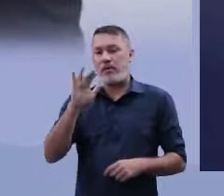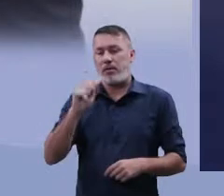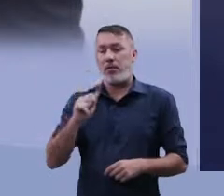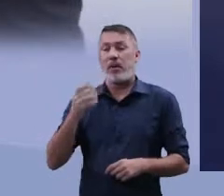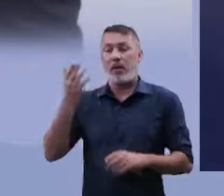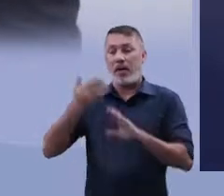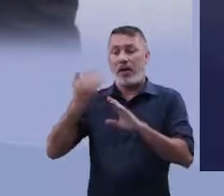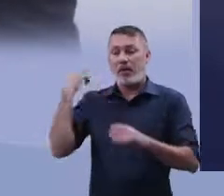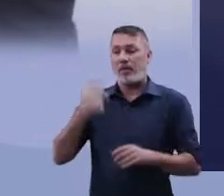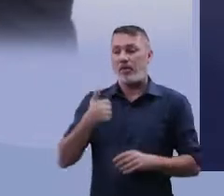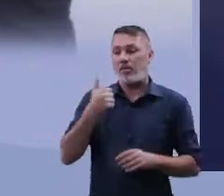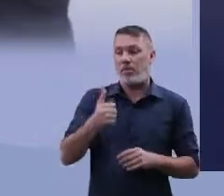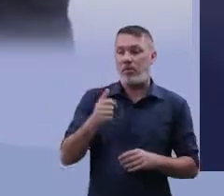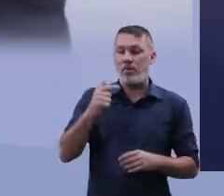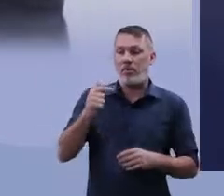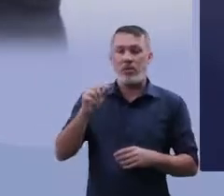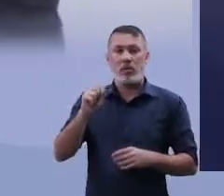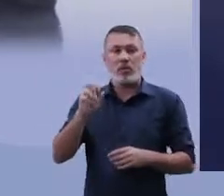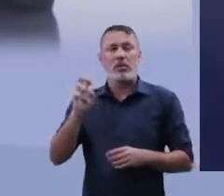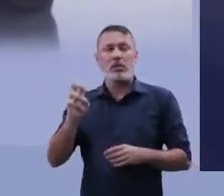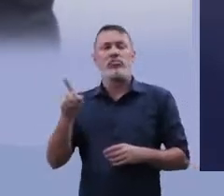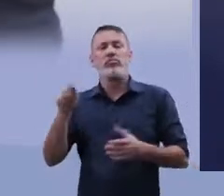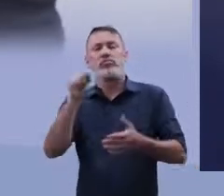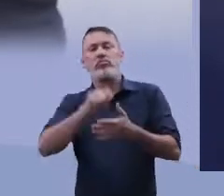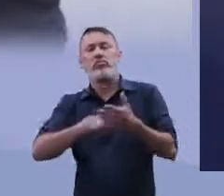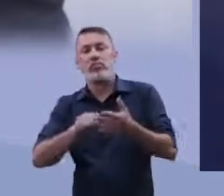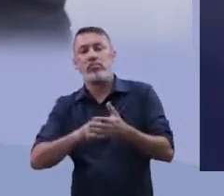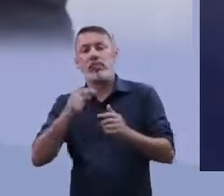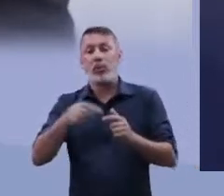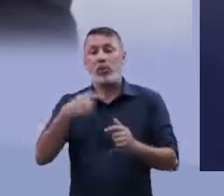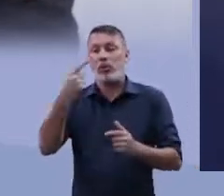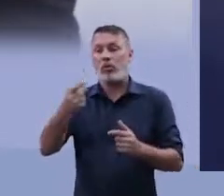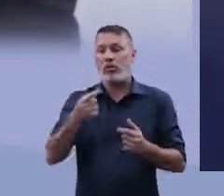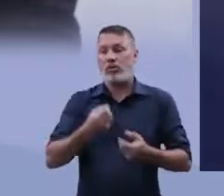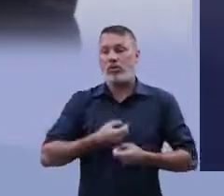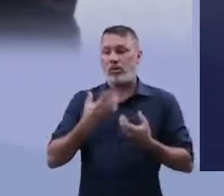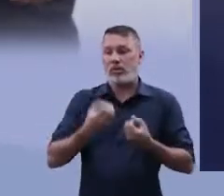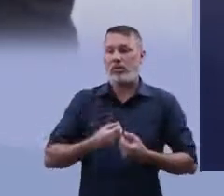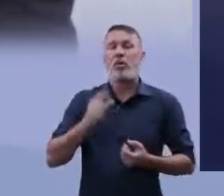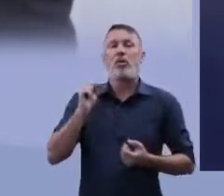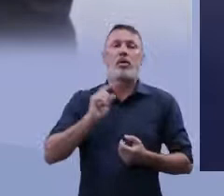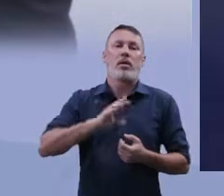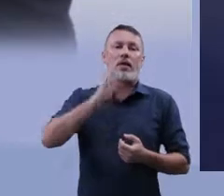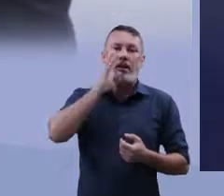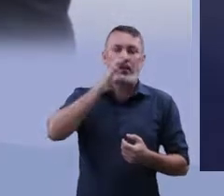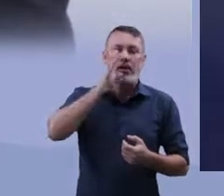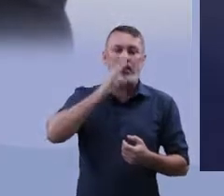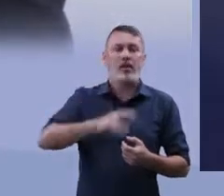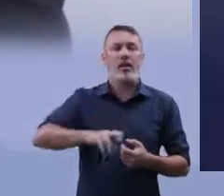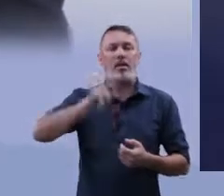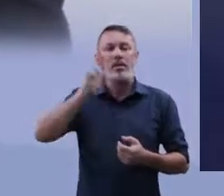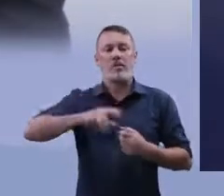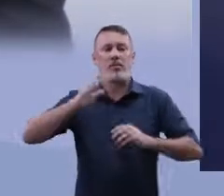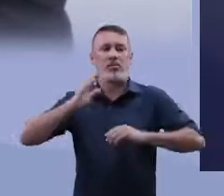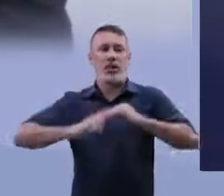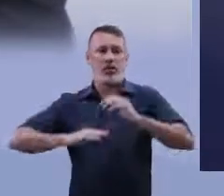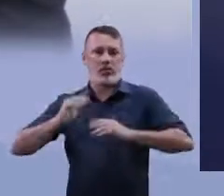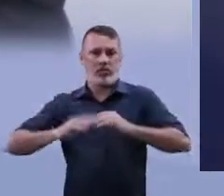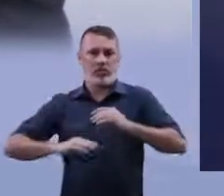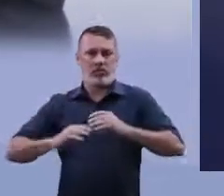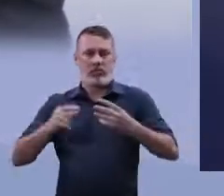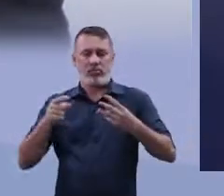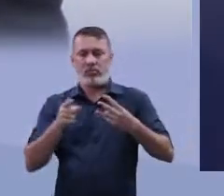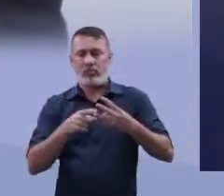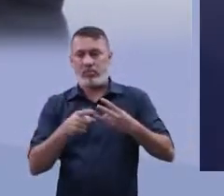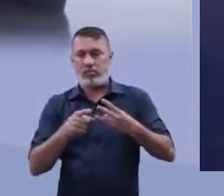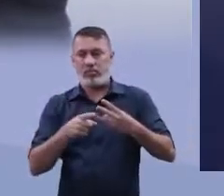em 1785 e vai basear a próxima obra dele, que é a Crítica da Razão Prática. Então, a próxima obra do